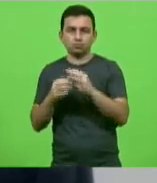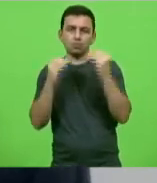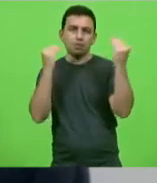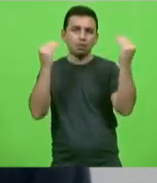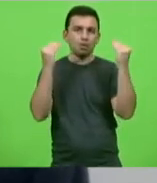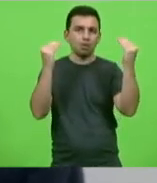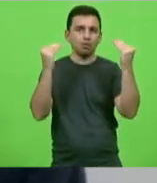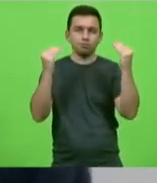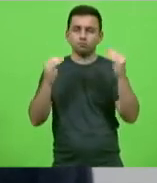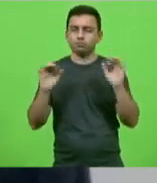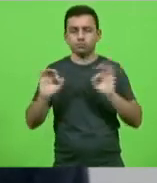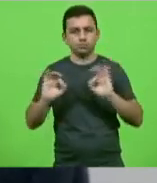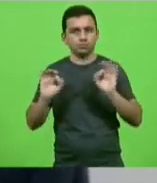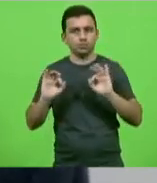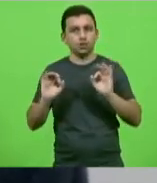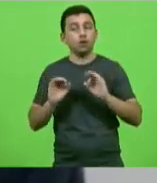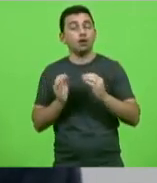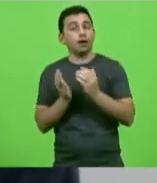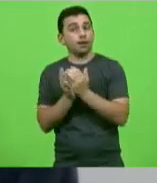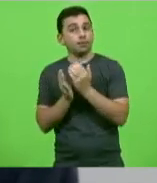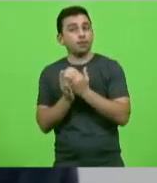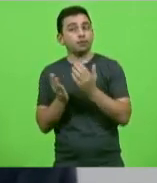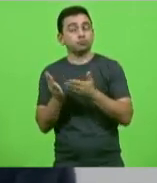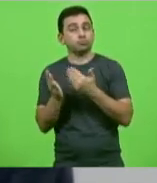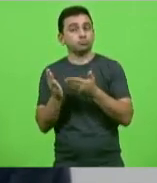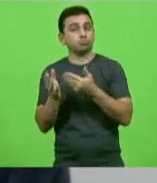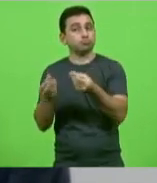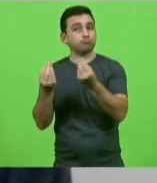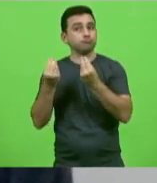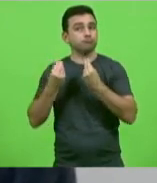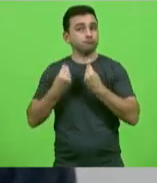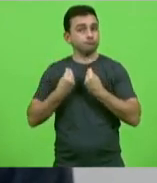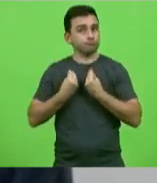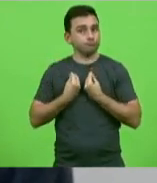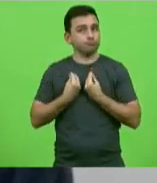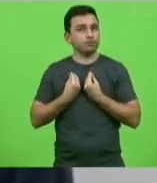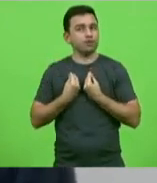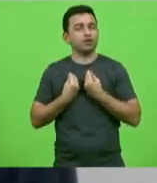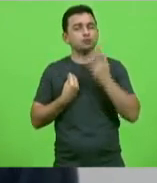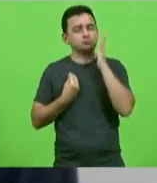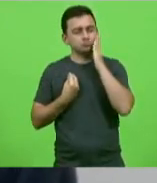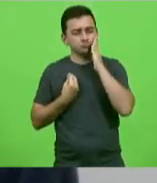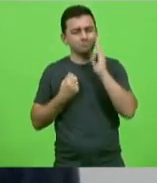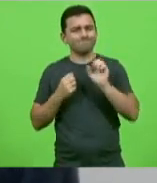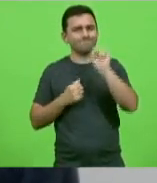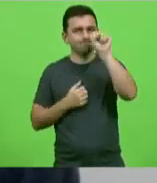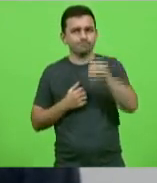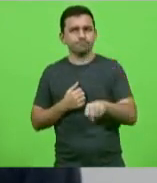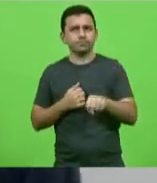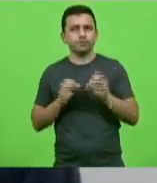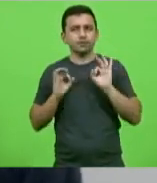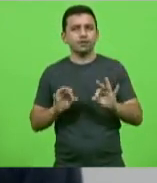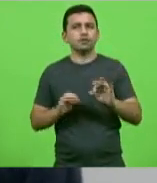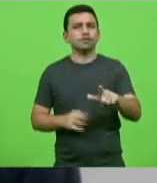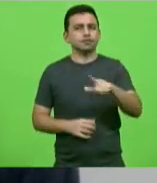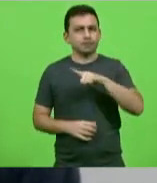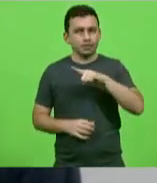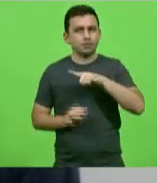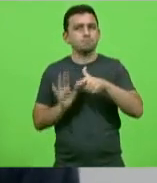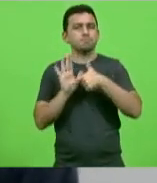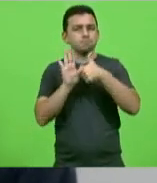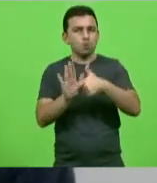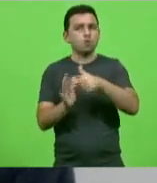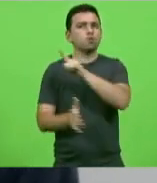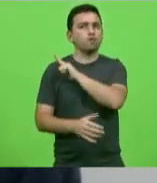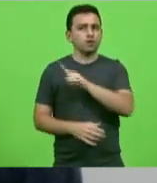suspeitas. O caderno que nos foi fornecido me dá subsídios para afirmar existirem indícios de que